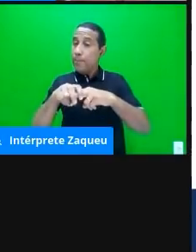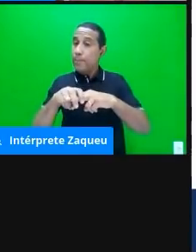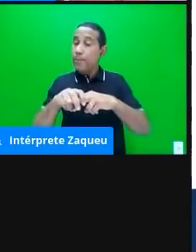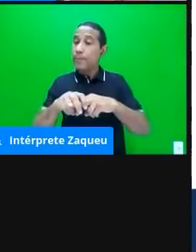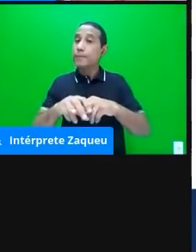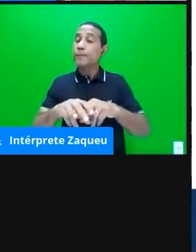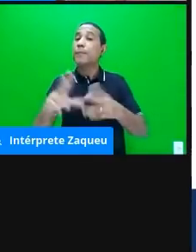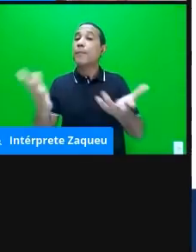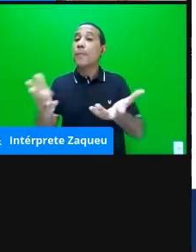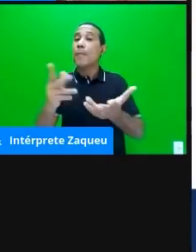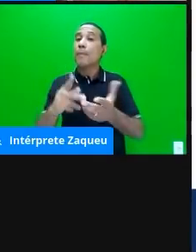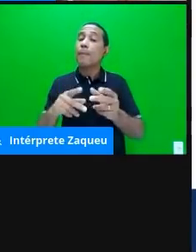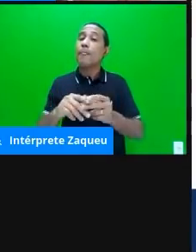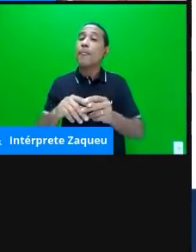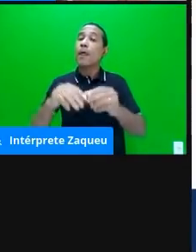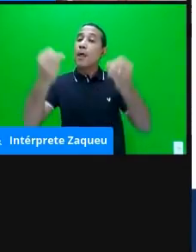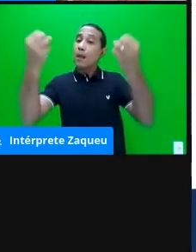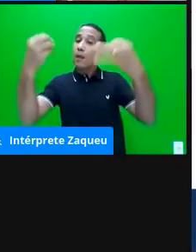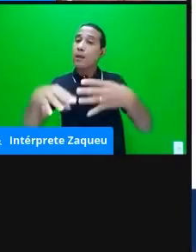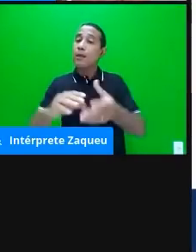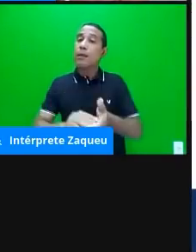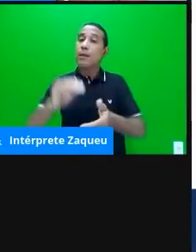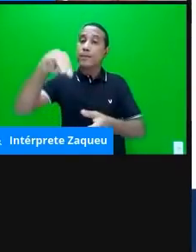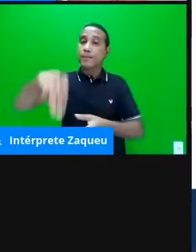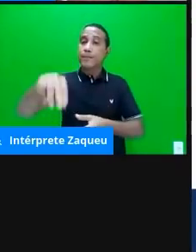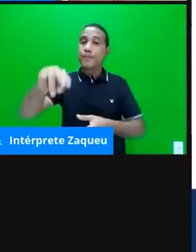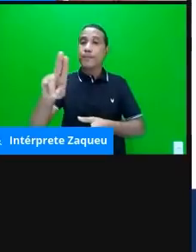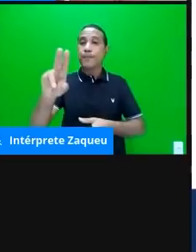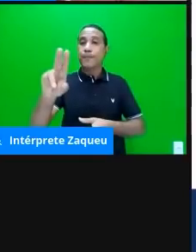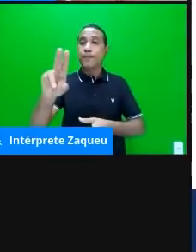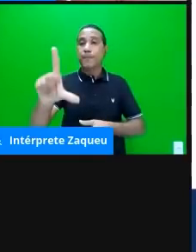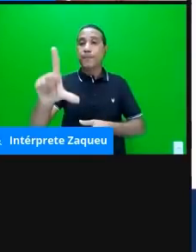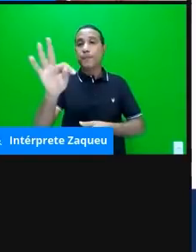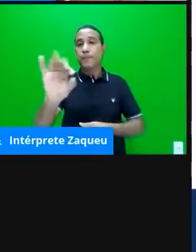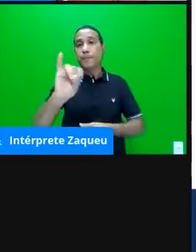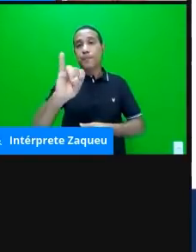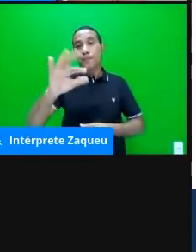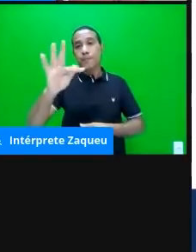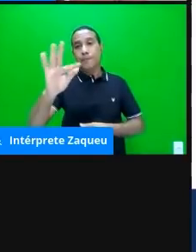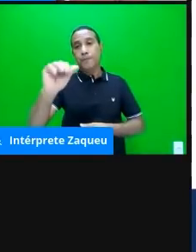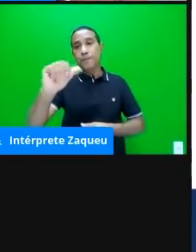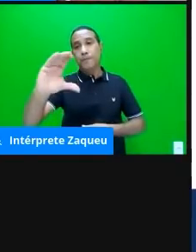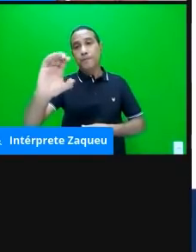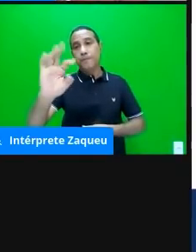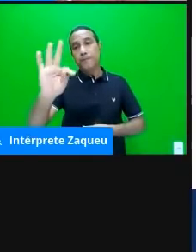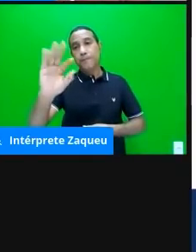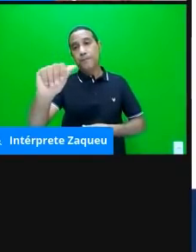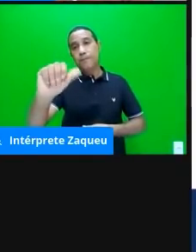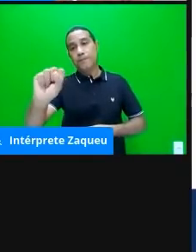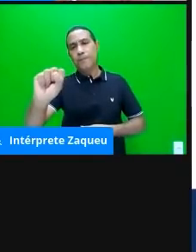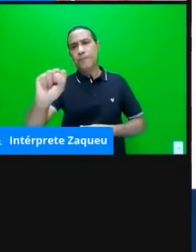multifacetas, as muitas facetas da alfabetização. Nós não podemos olhar só para um lado,